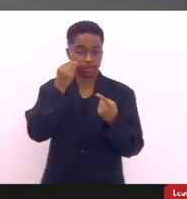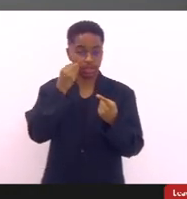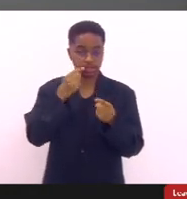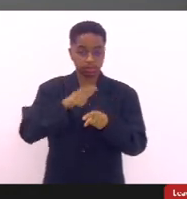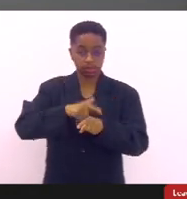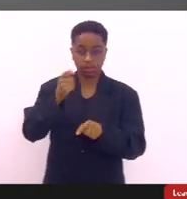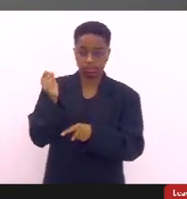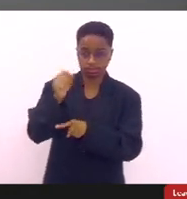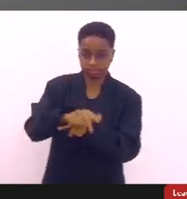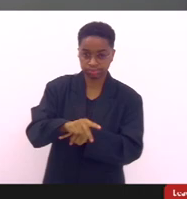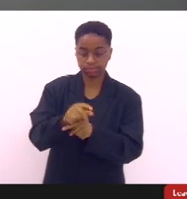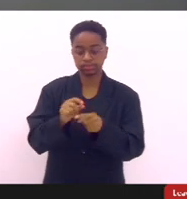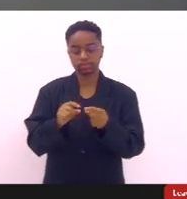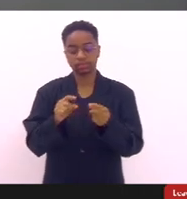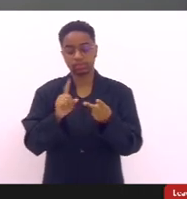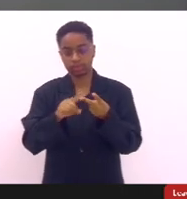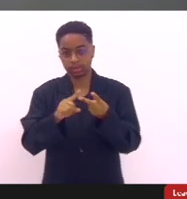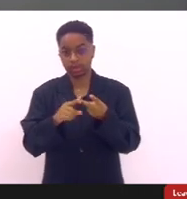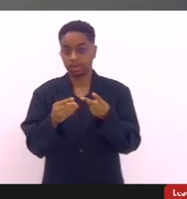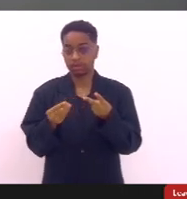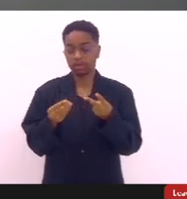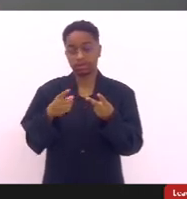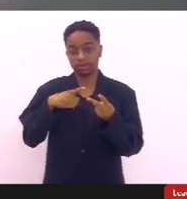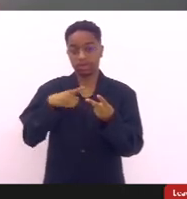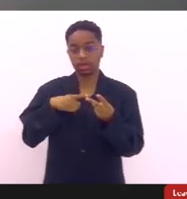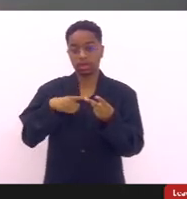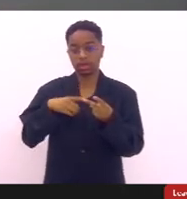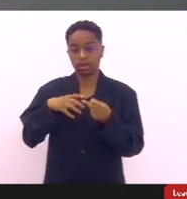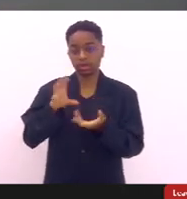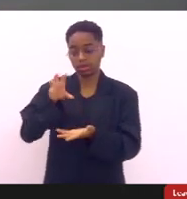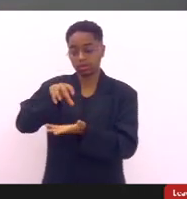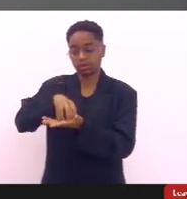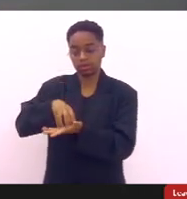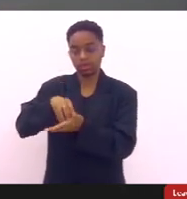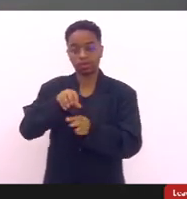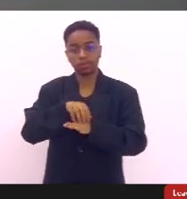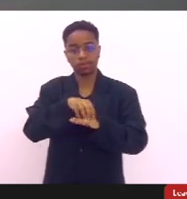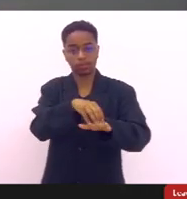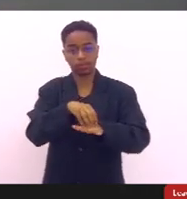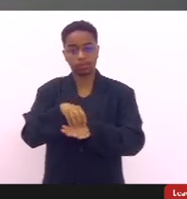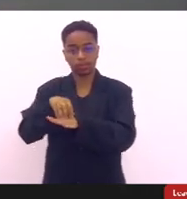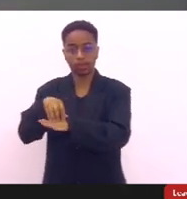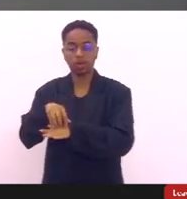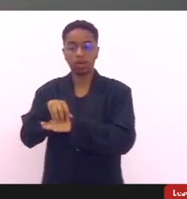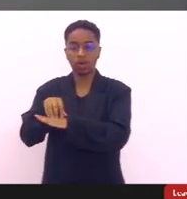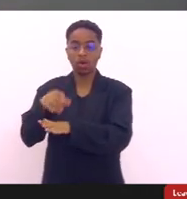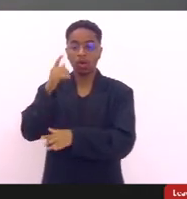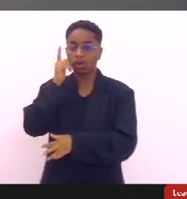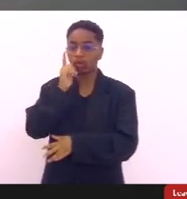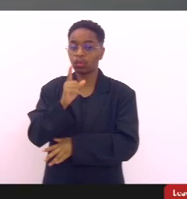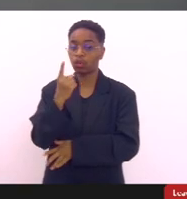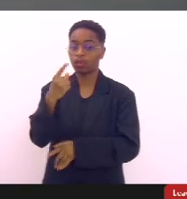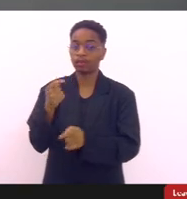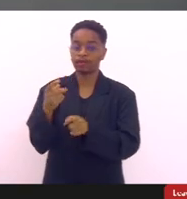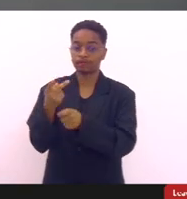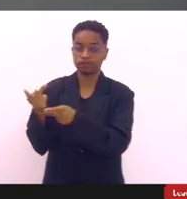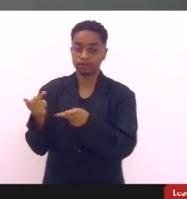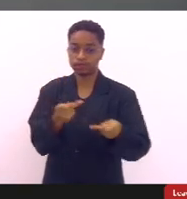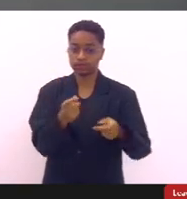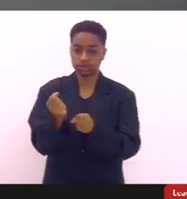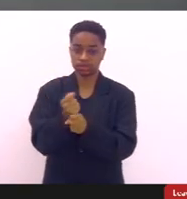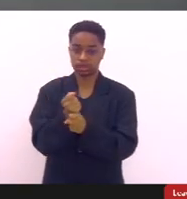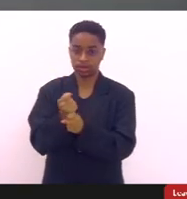ingresso, oferta da unidade móvel de raio-x, que permita, em quantidade, que permita uma visita por ano em cada